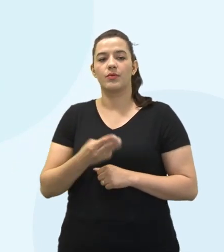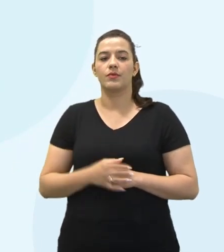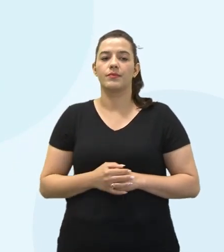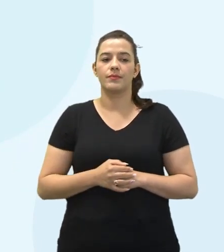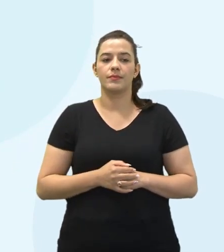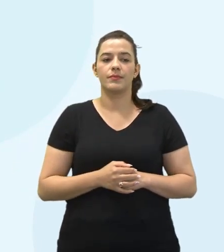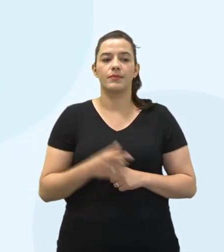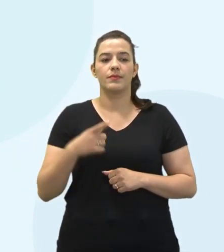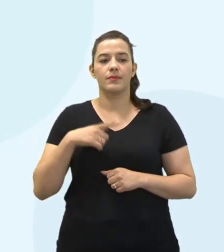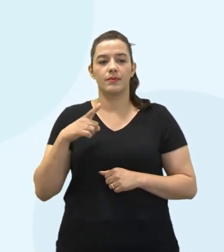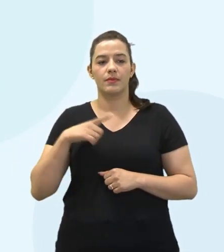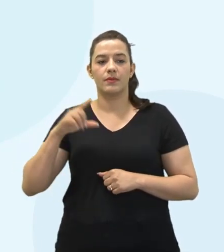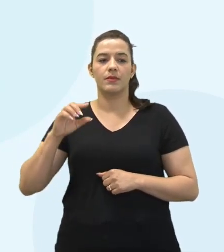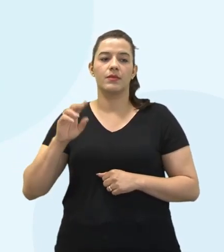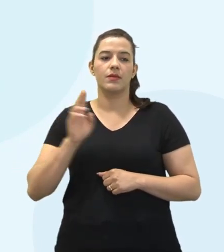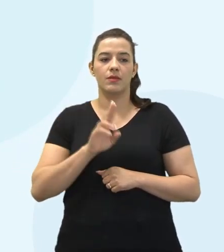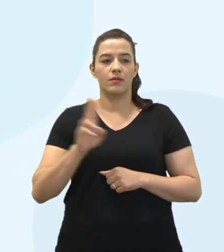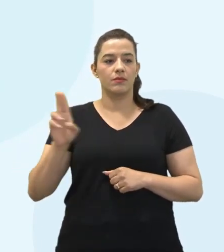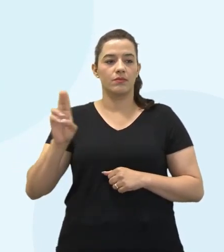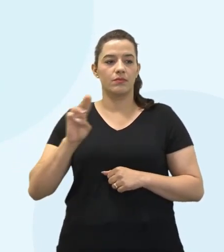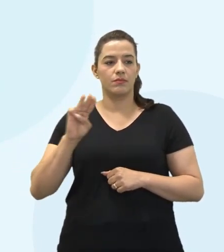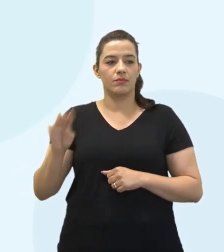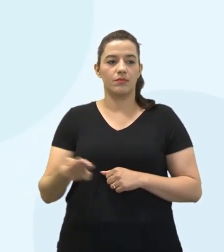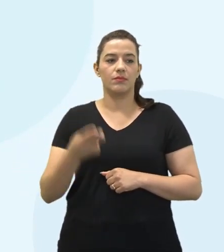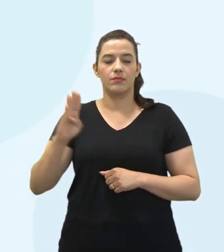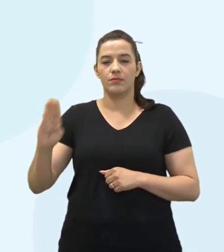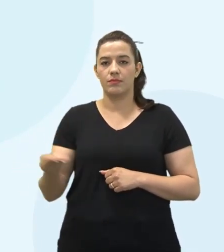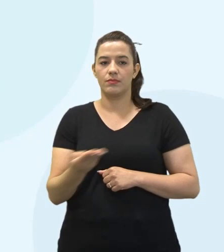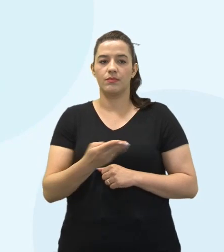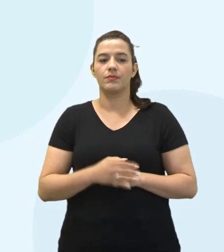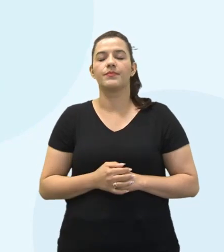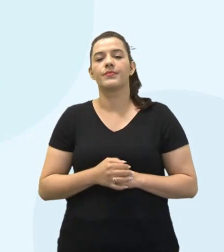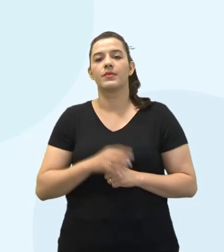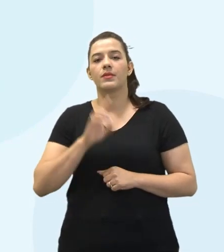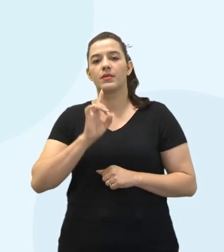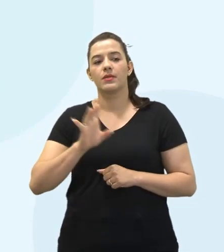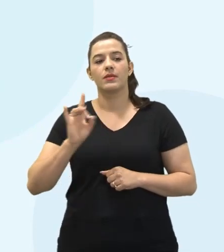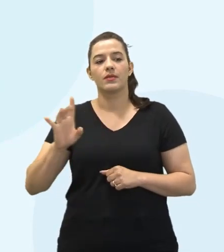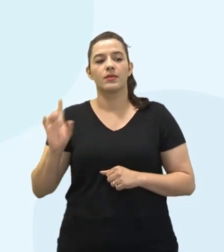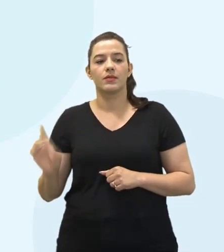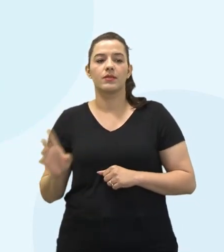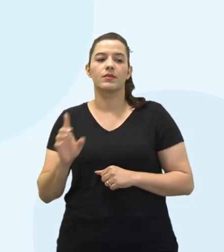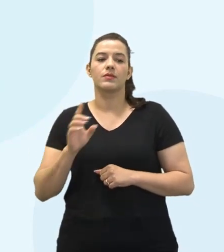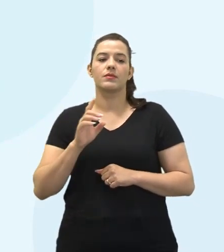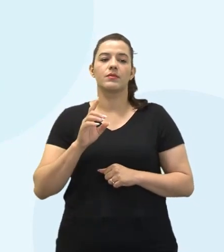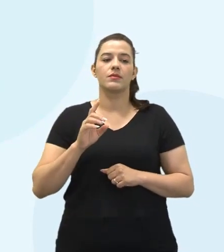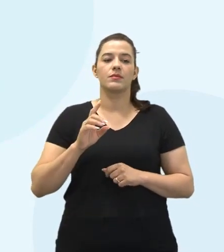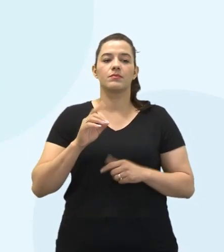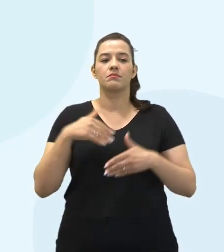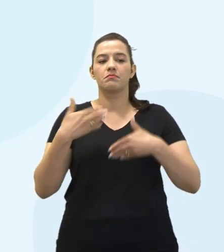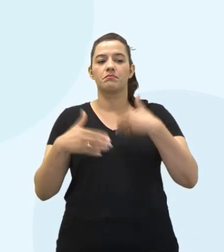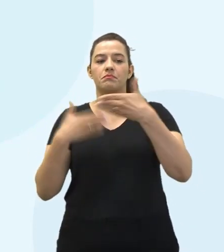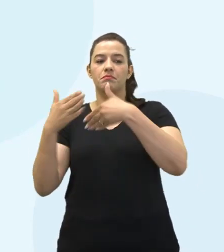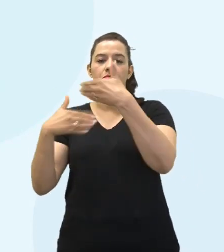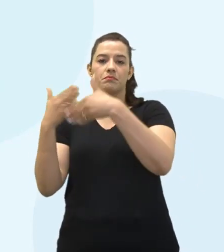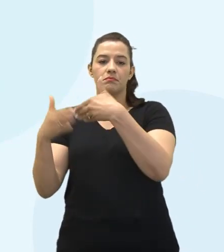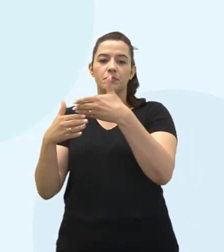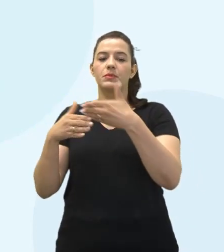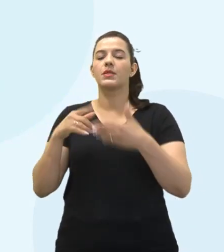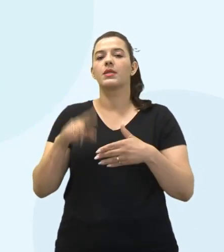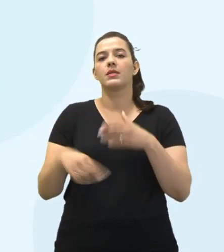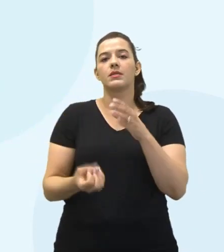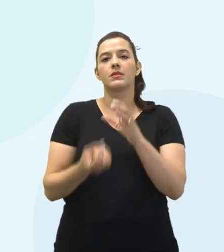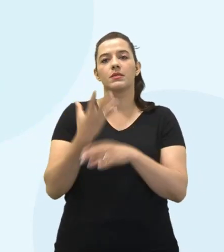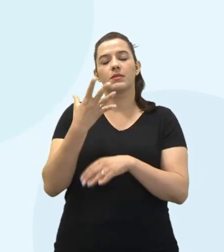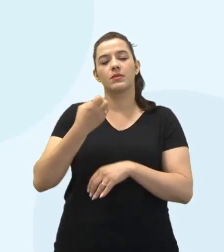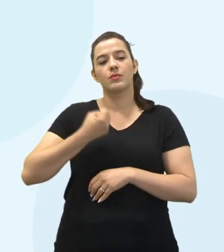classe dos bilhões né Então a primeira atividade é solicitar o aluno que é crie